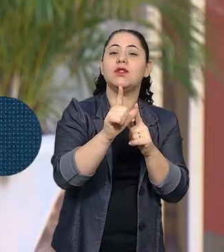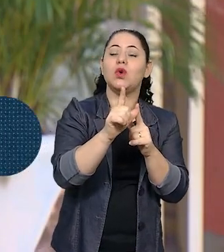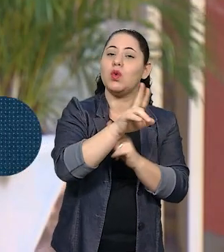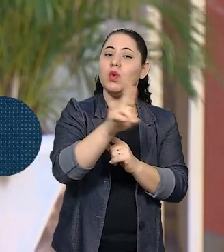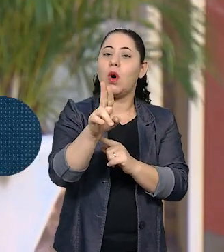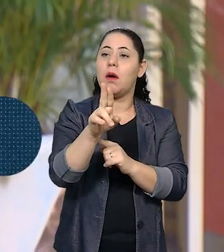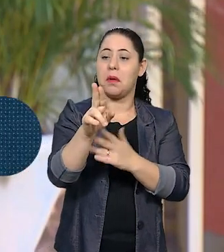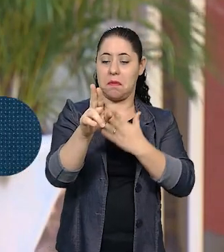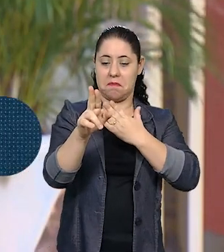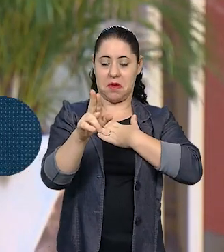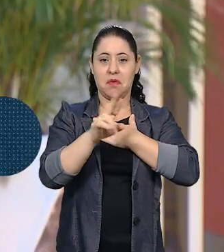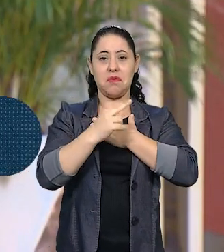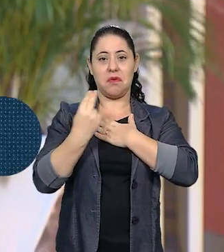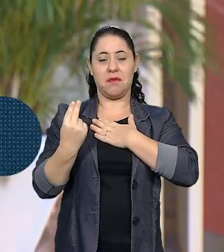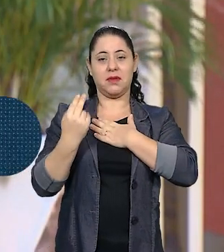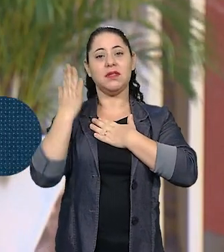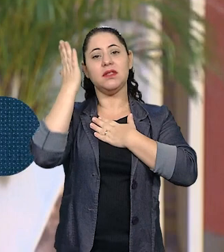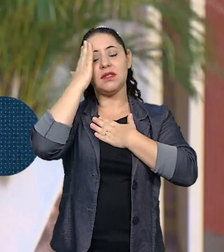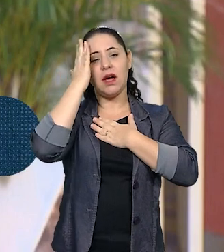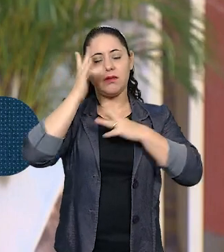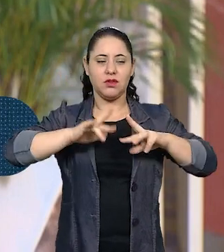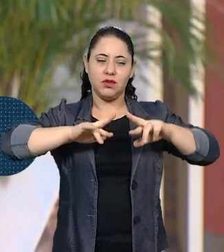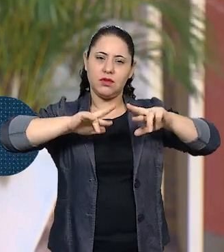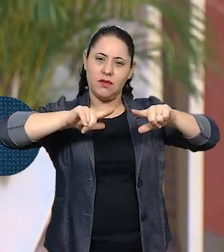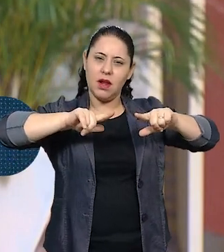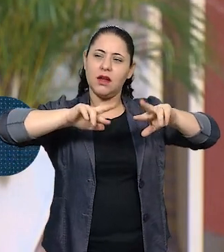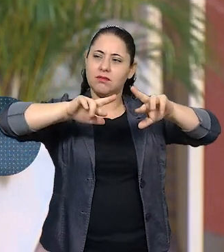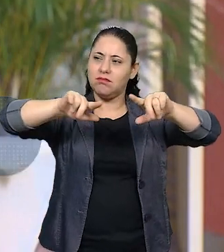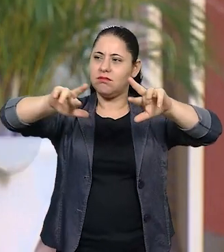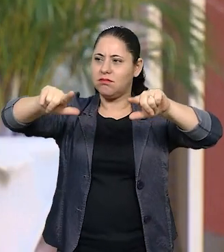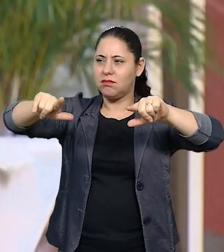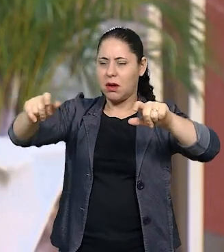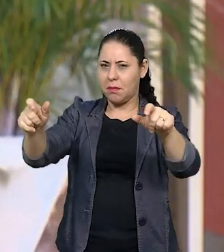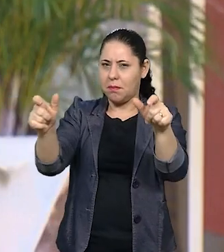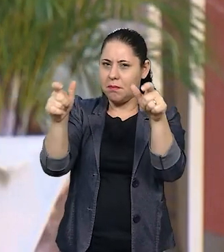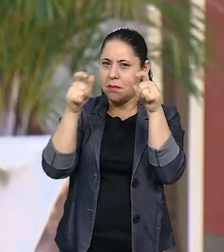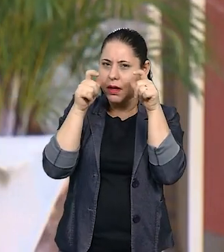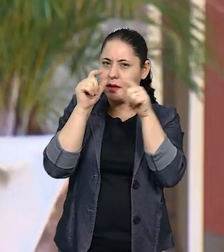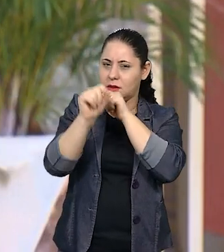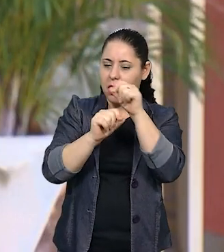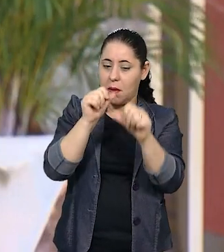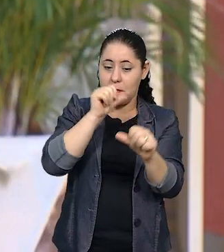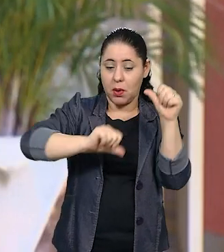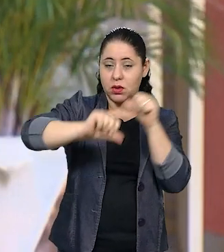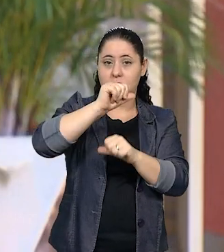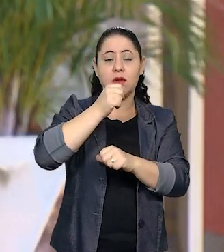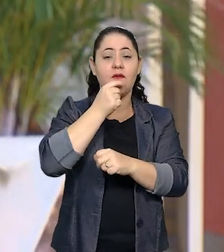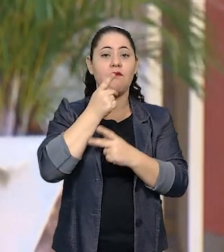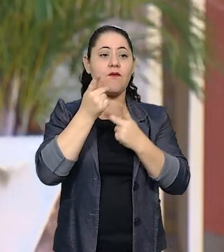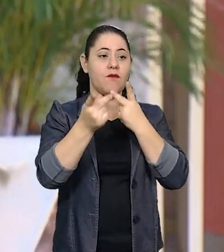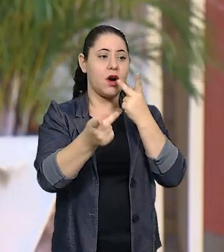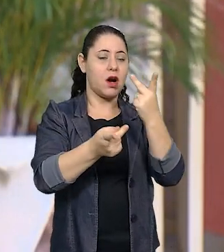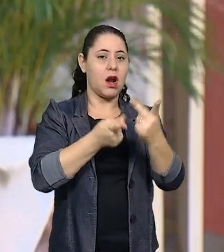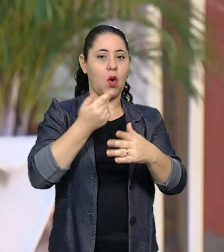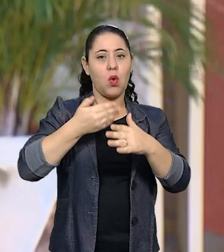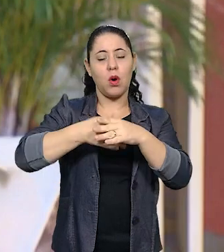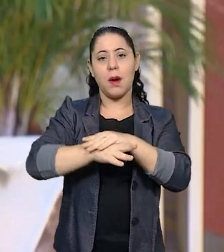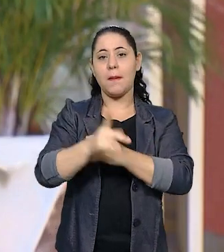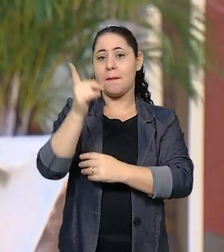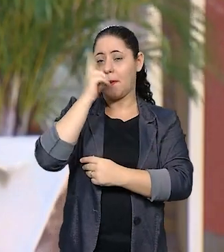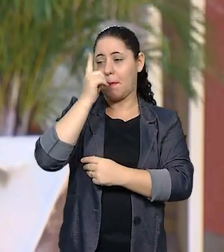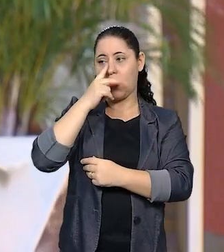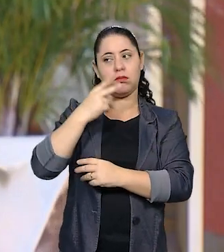tenho um brinquedinho com ela de encaixar as letrinhas, ela já sabe a inicial do nome dela. ela já sabe a inicial do meu nome, ela